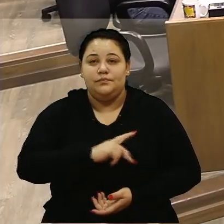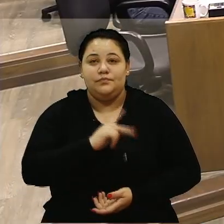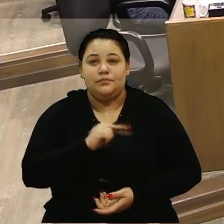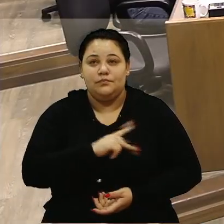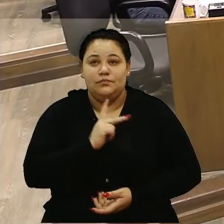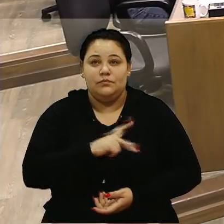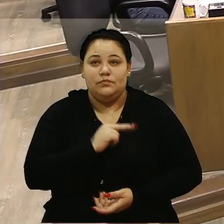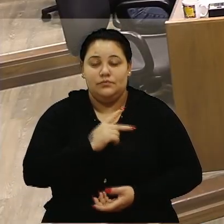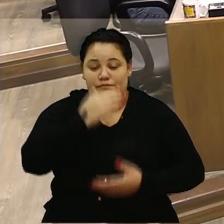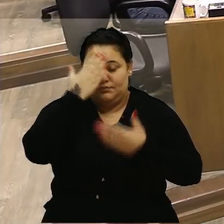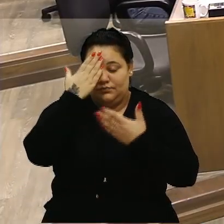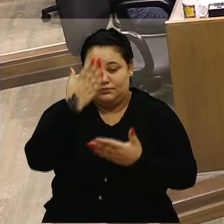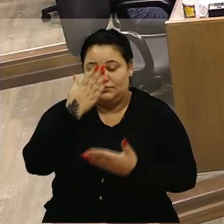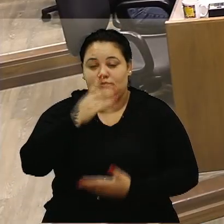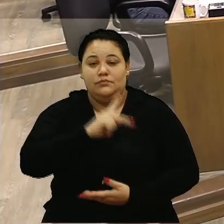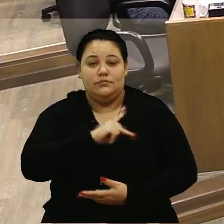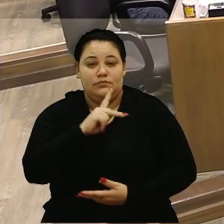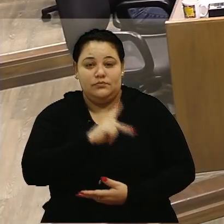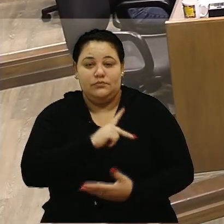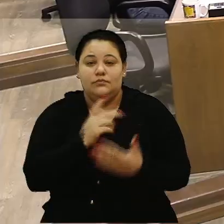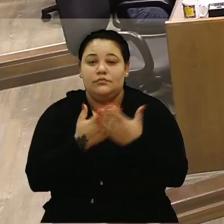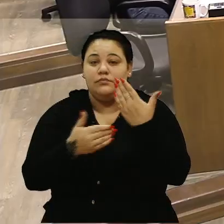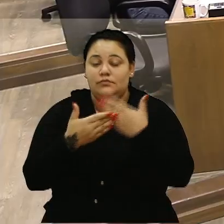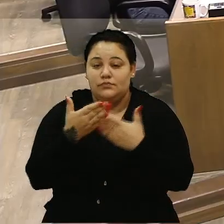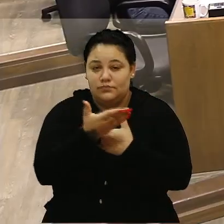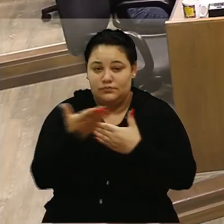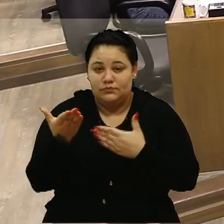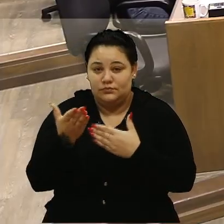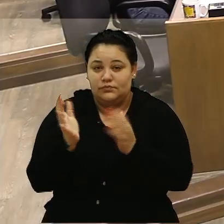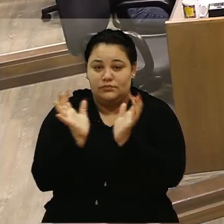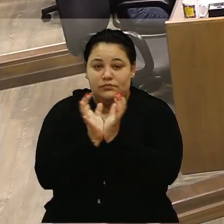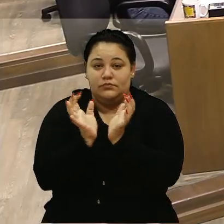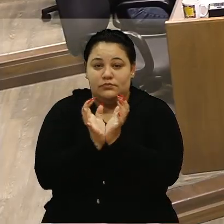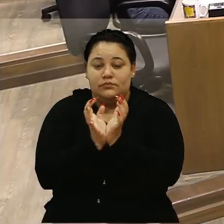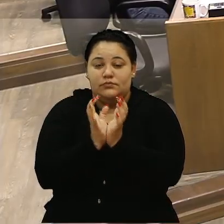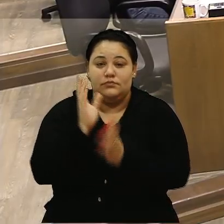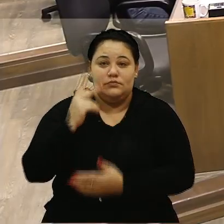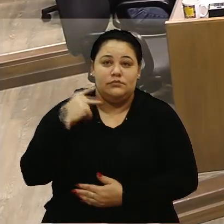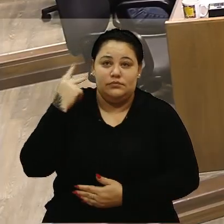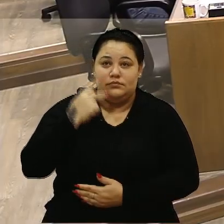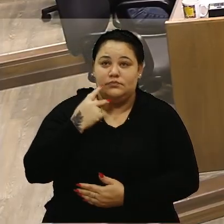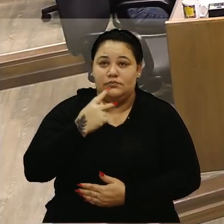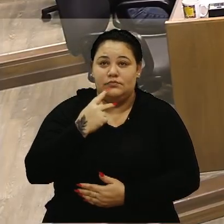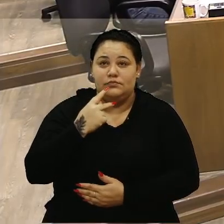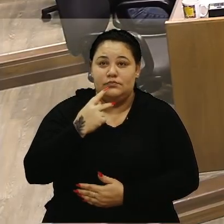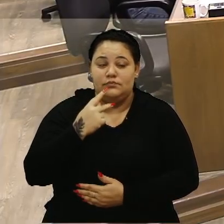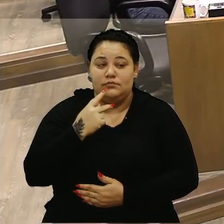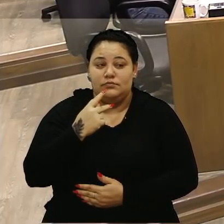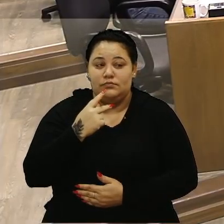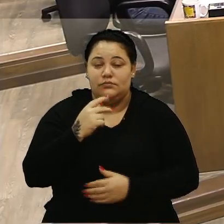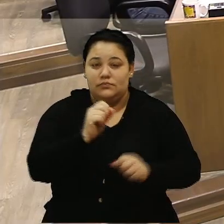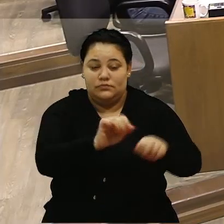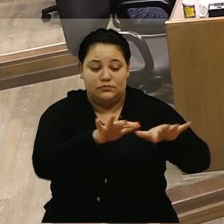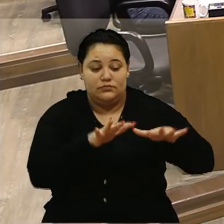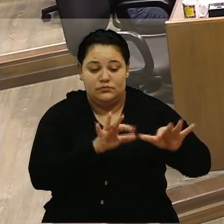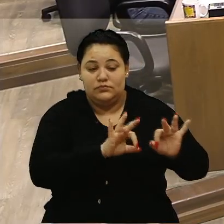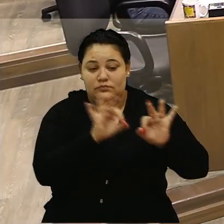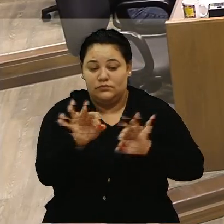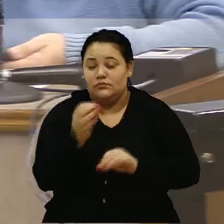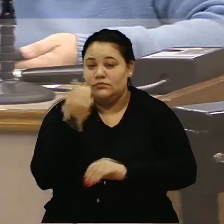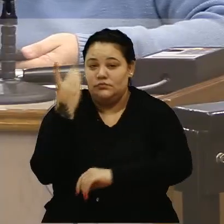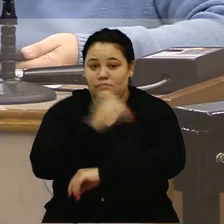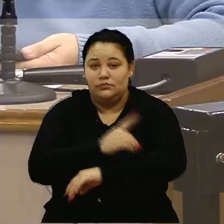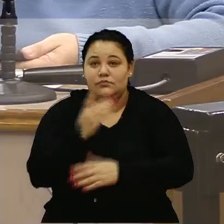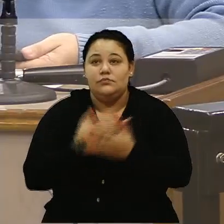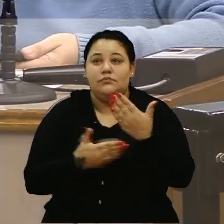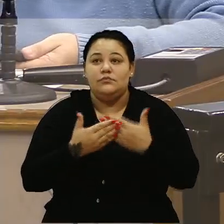Obrigado, presidente, nobres colegas vereadores, plateia que nos assiste, bom dia a todos. Hoje o meu voto de pesar